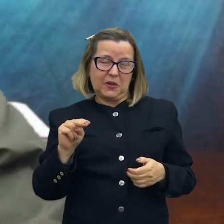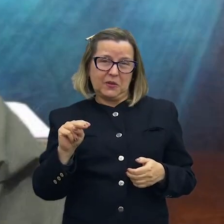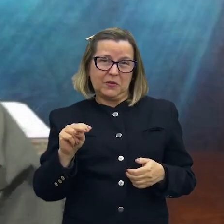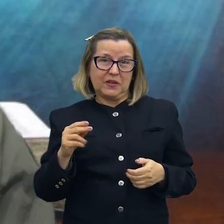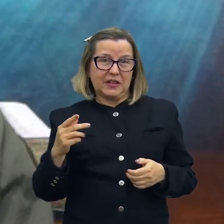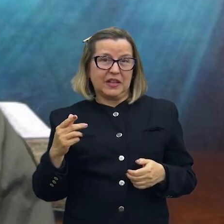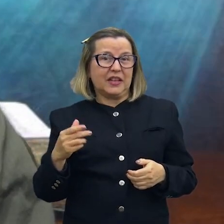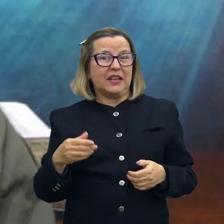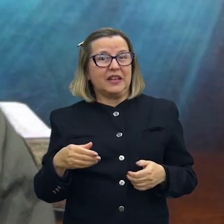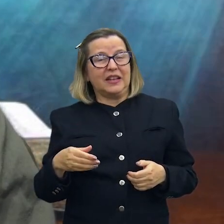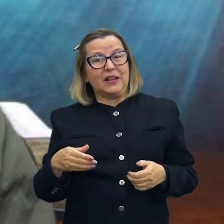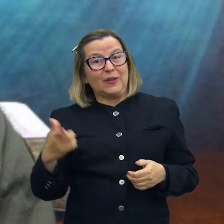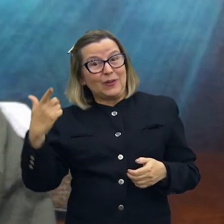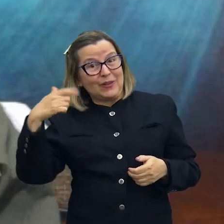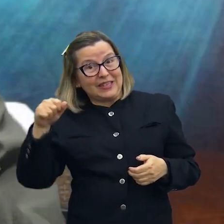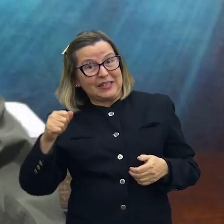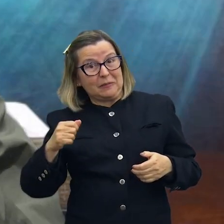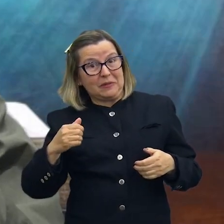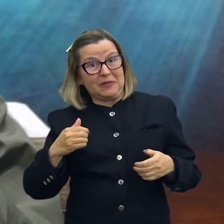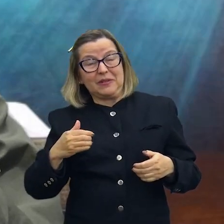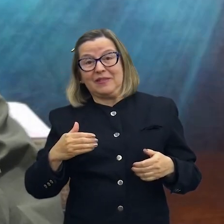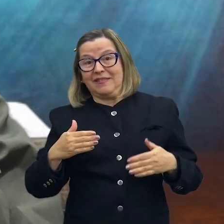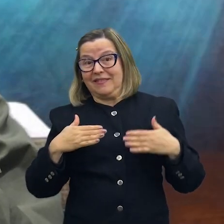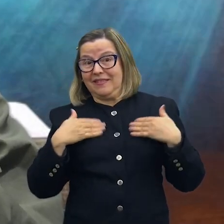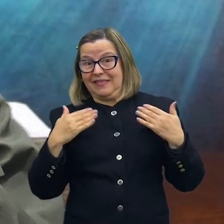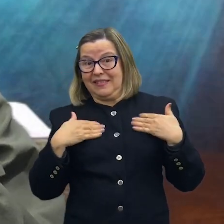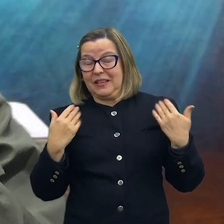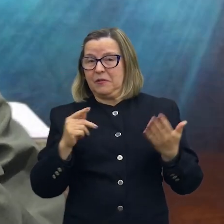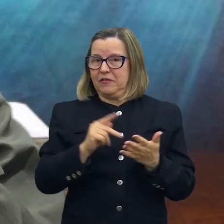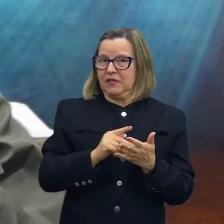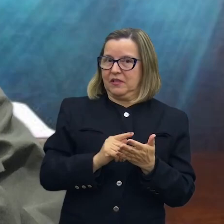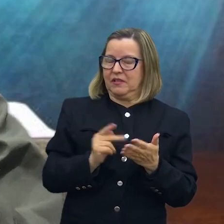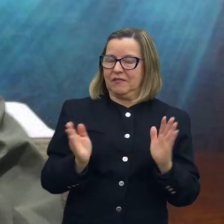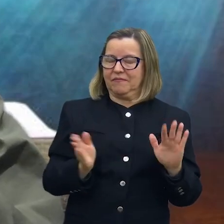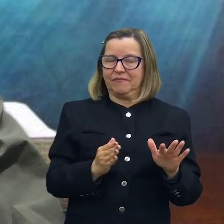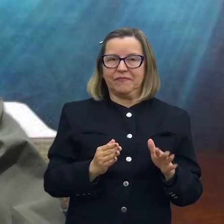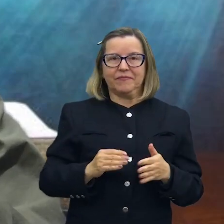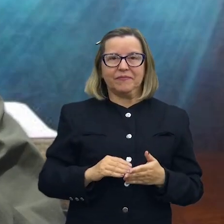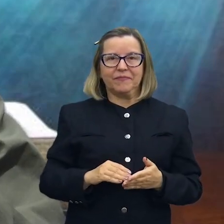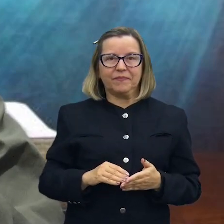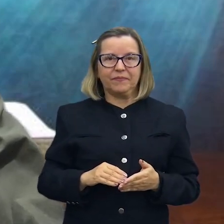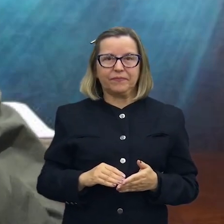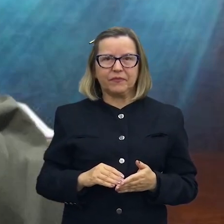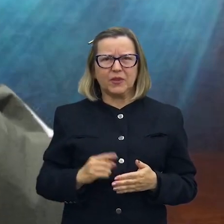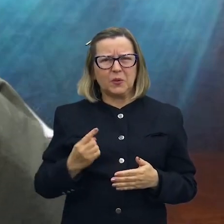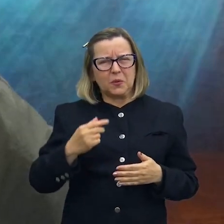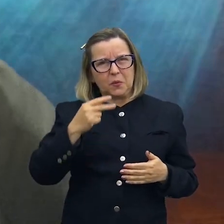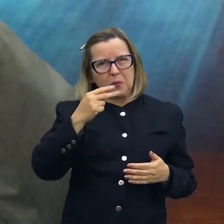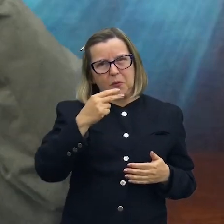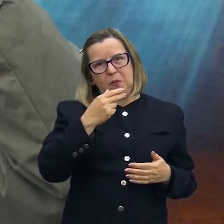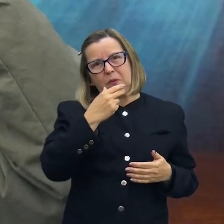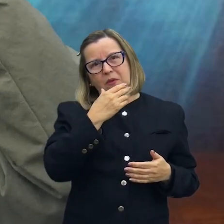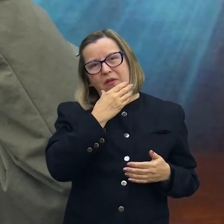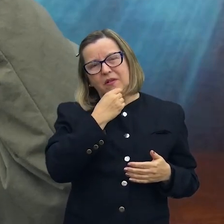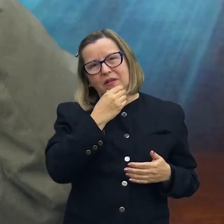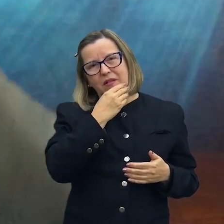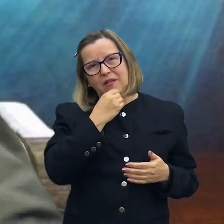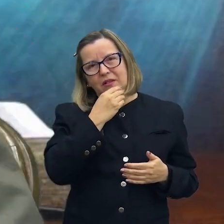ao contentamento. Nunca. Não importa, com pouco ou com muito. Certo